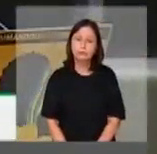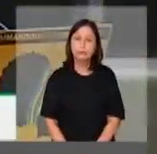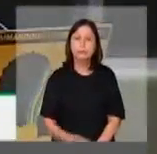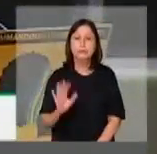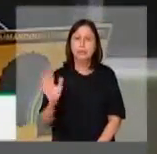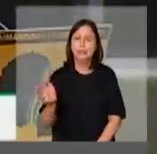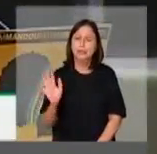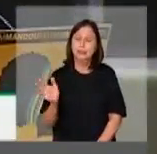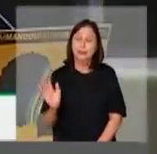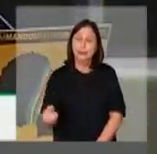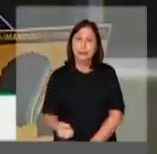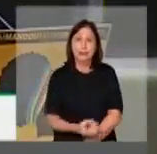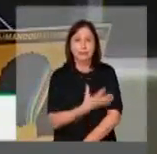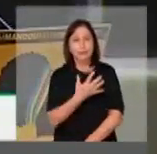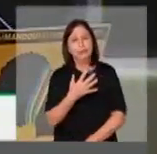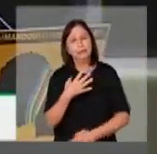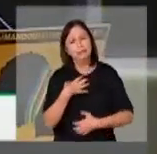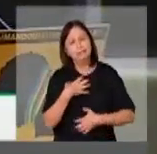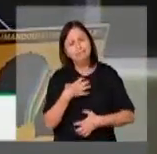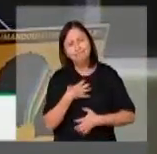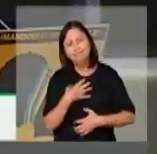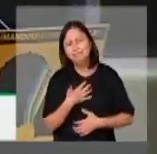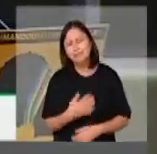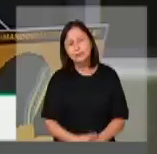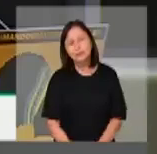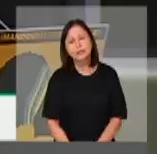já me emocionei muito.